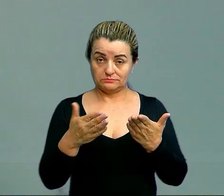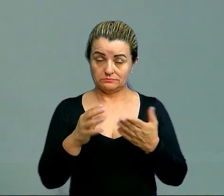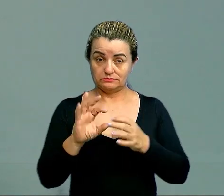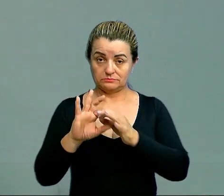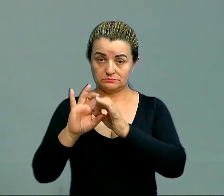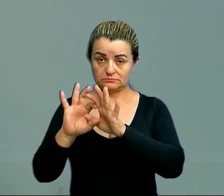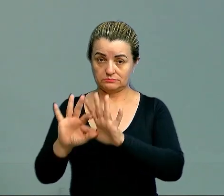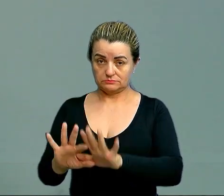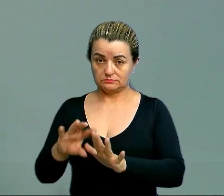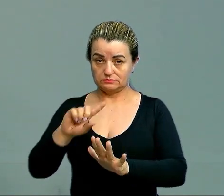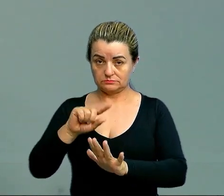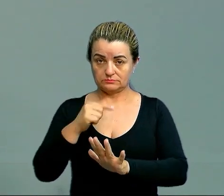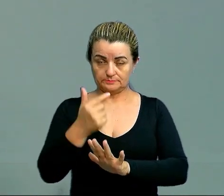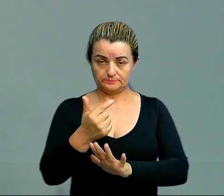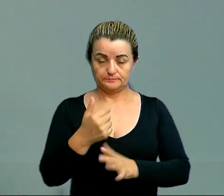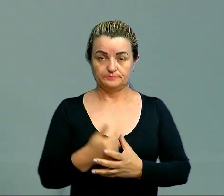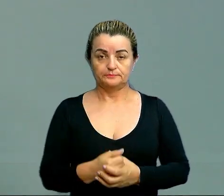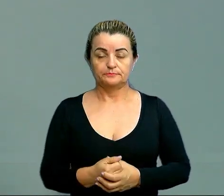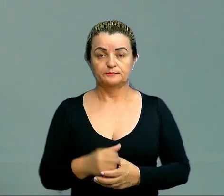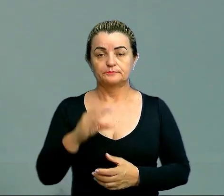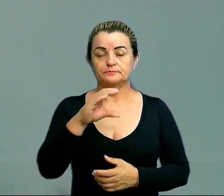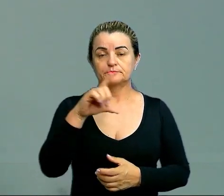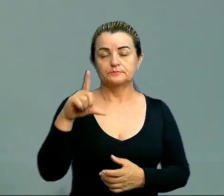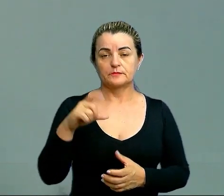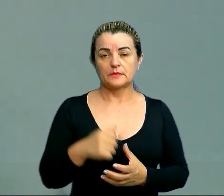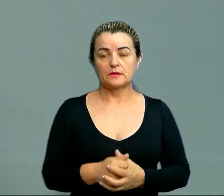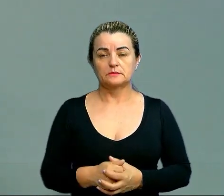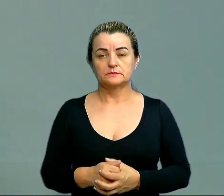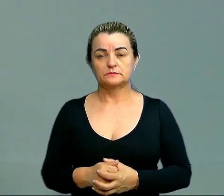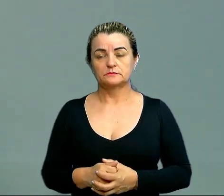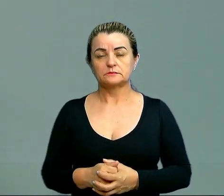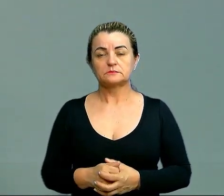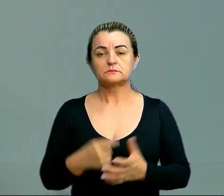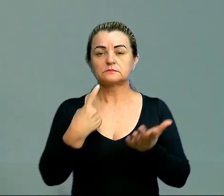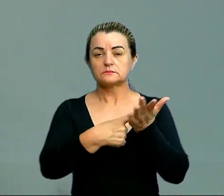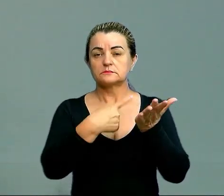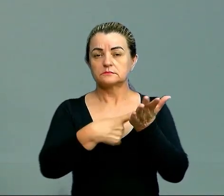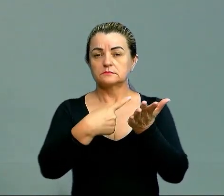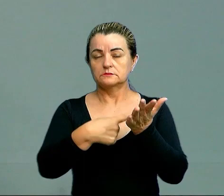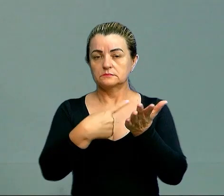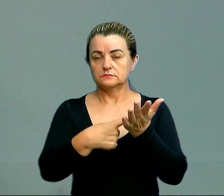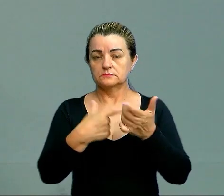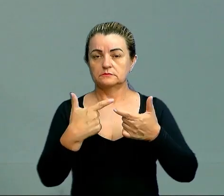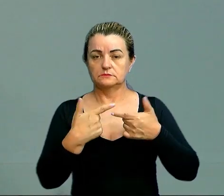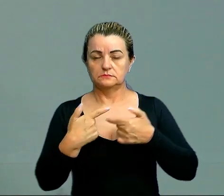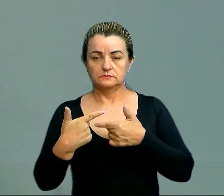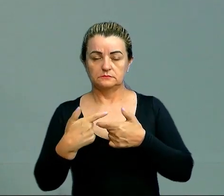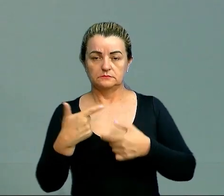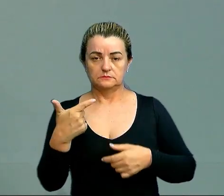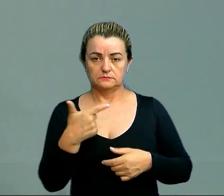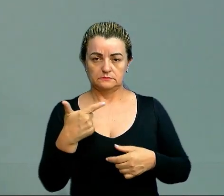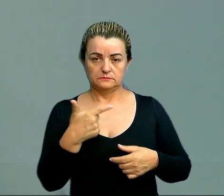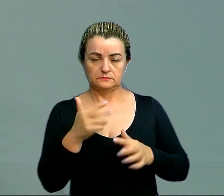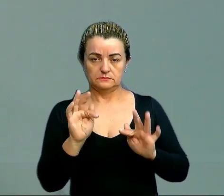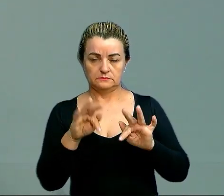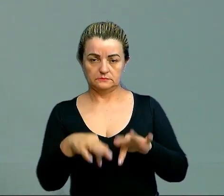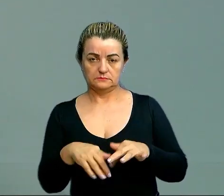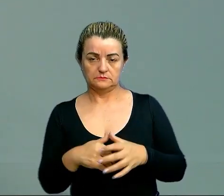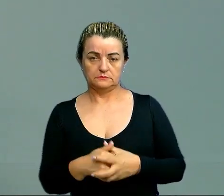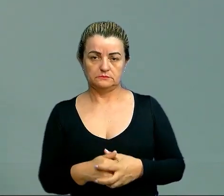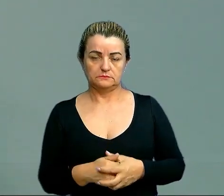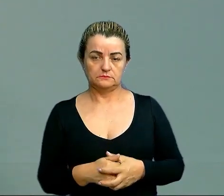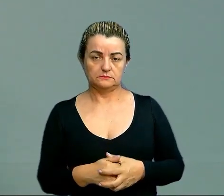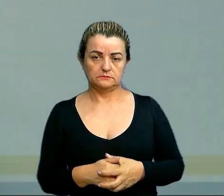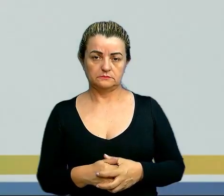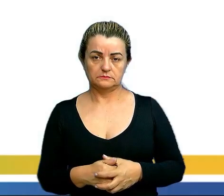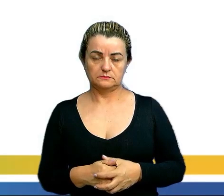adiado para posteriormente. E, claro, né, com os tratados da Segunda Guerra Mundial, do término da Segunda Guerra Mundial,